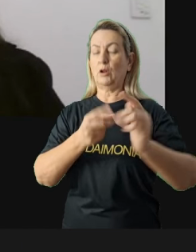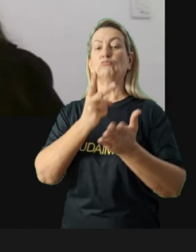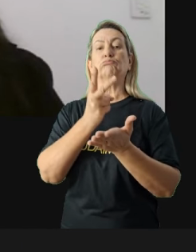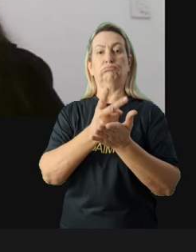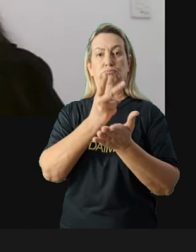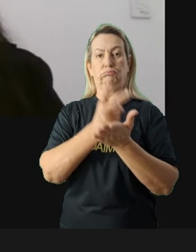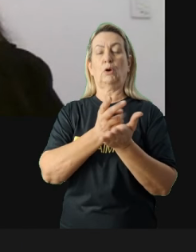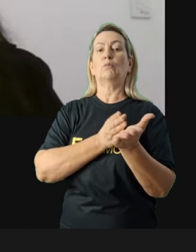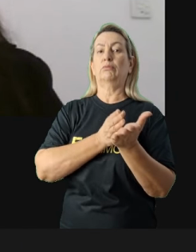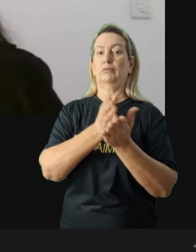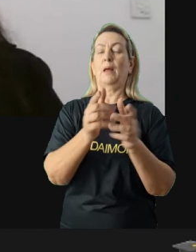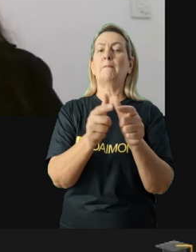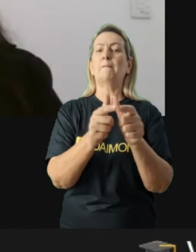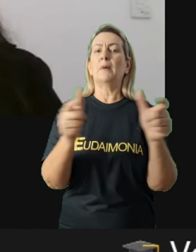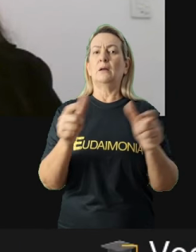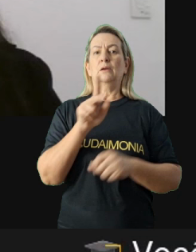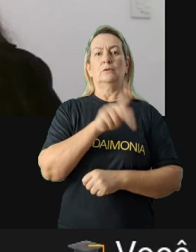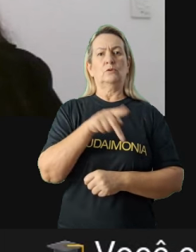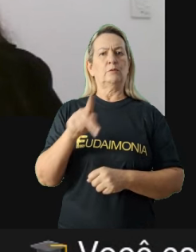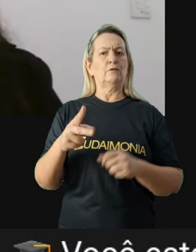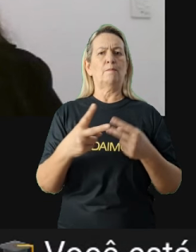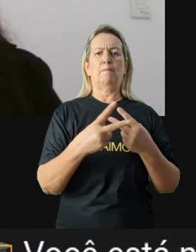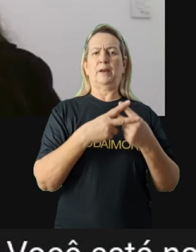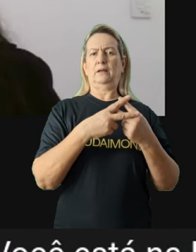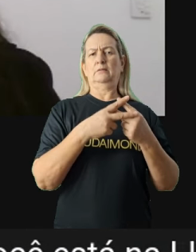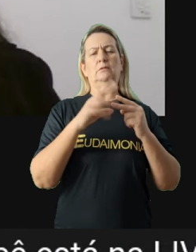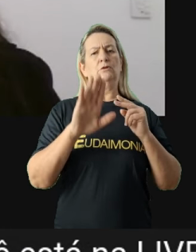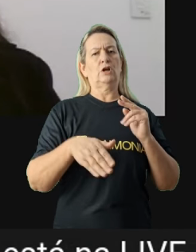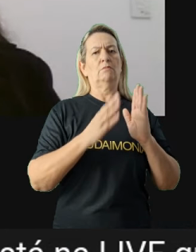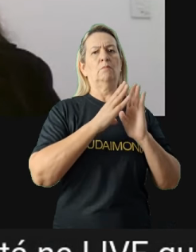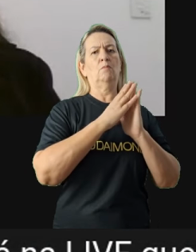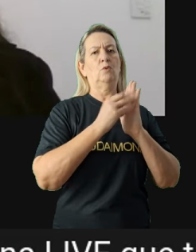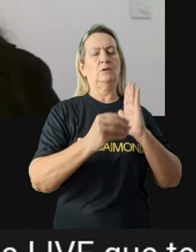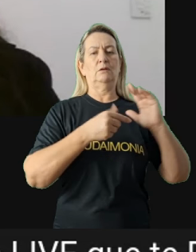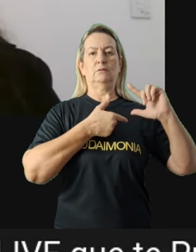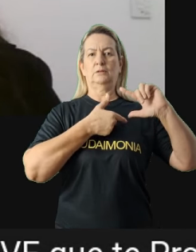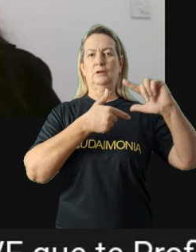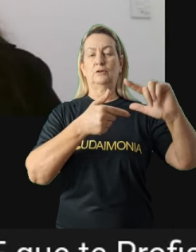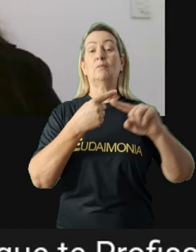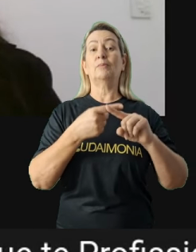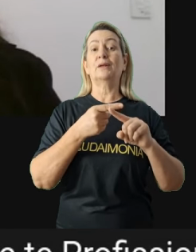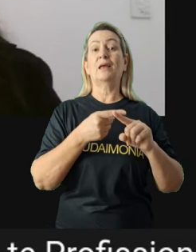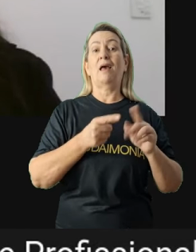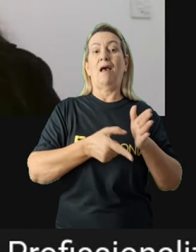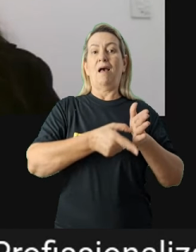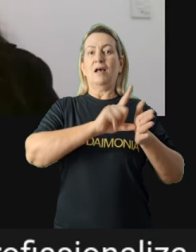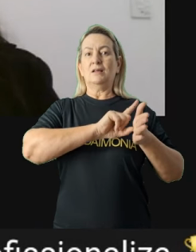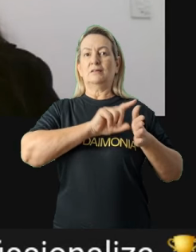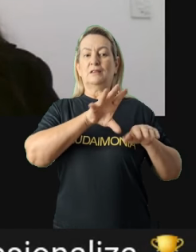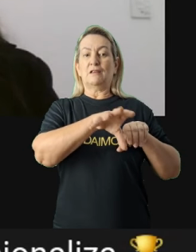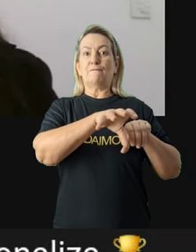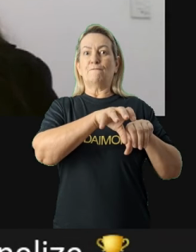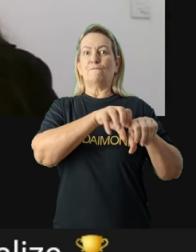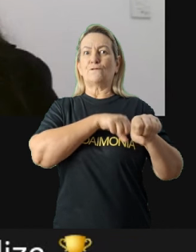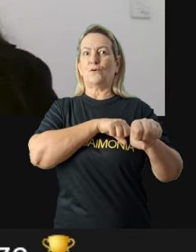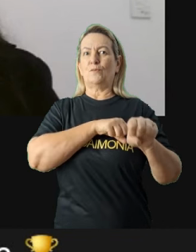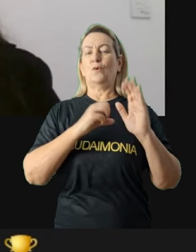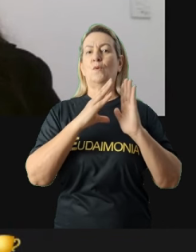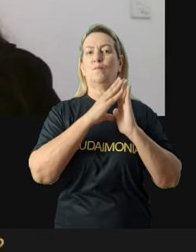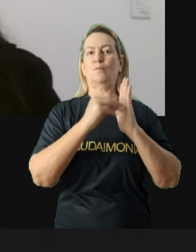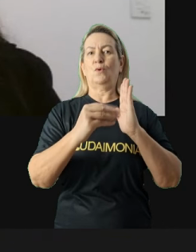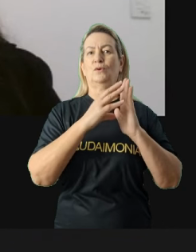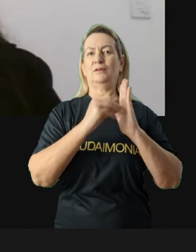modelo tradicional que ainda vigora. Grande parte dos nossos professores foi formado nesse modelo tradicional, né? Quem não